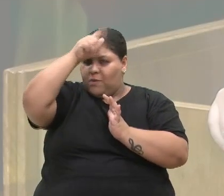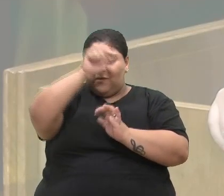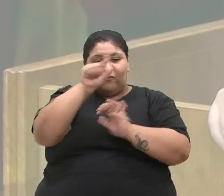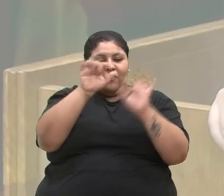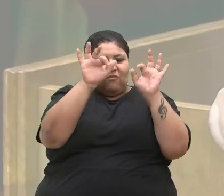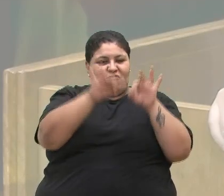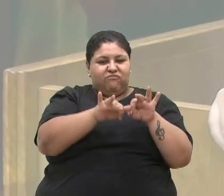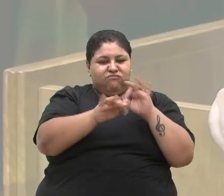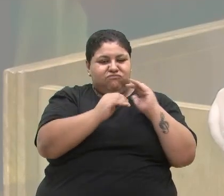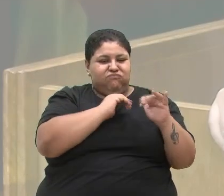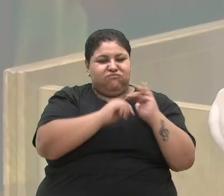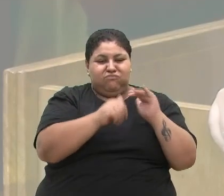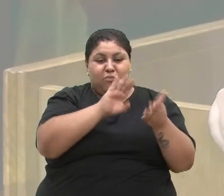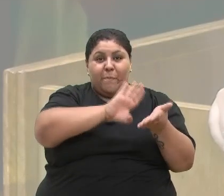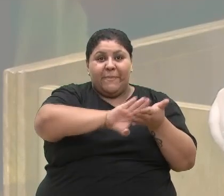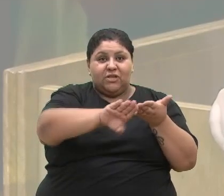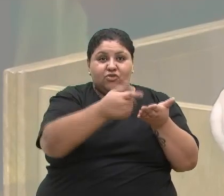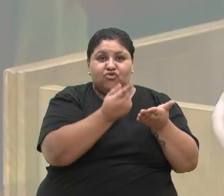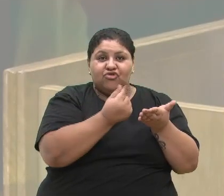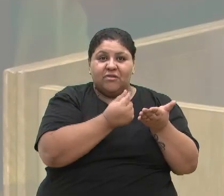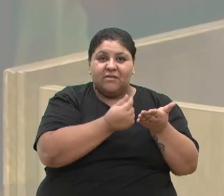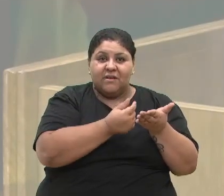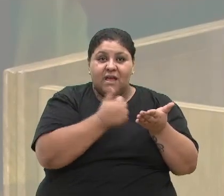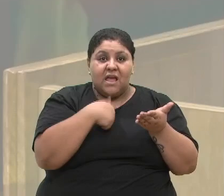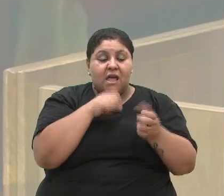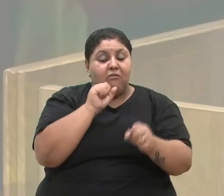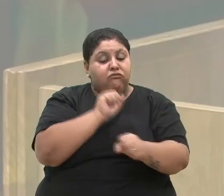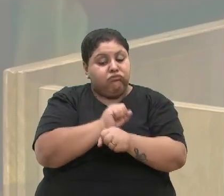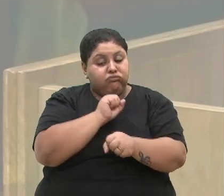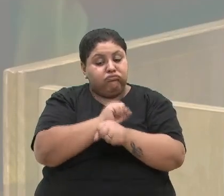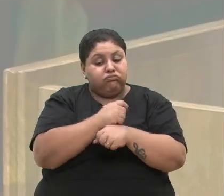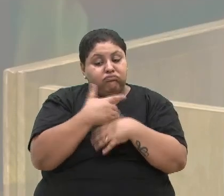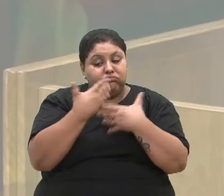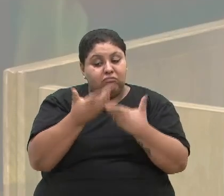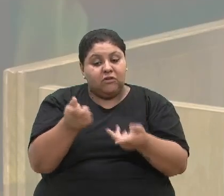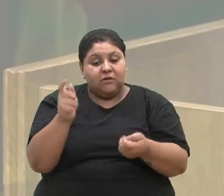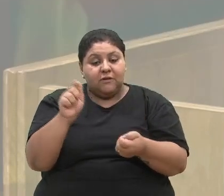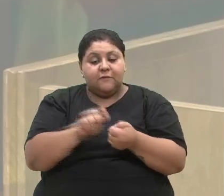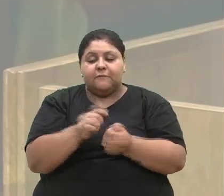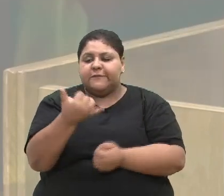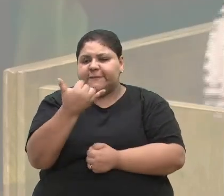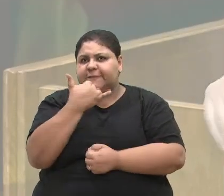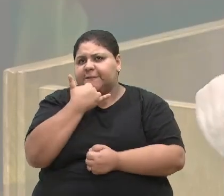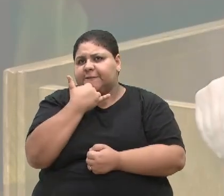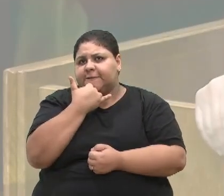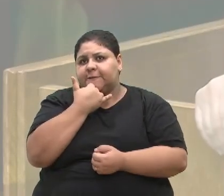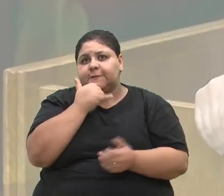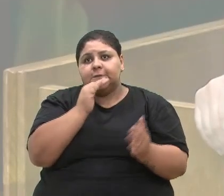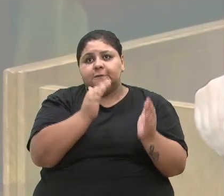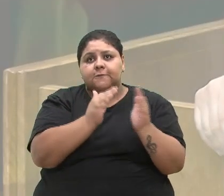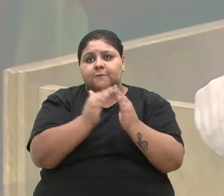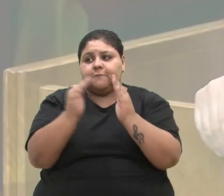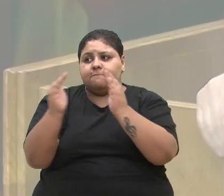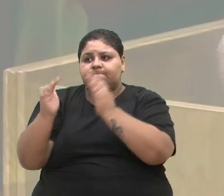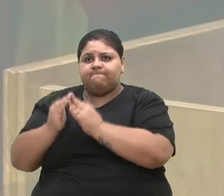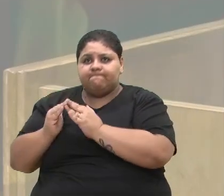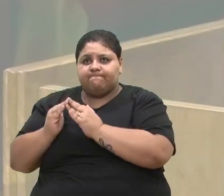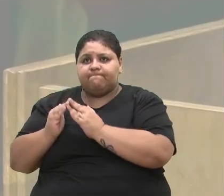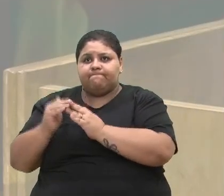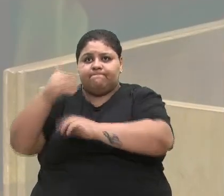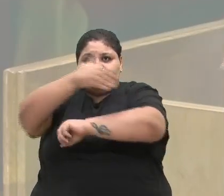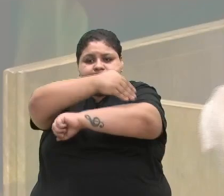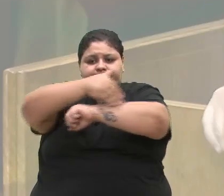de mobilidade, foi perdida a verba. Então, eu espero que seja feita uma desculpa para os moradores daquela rua,